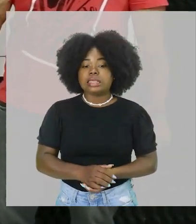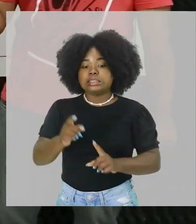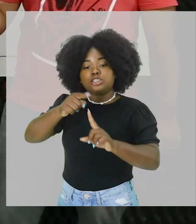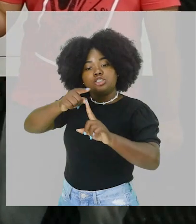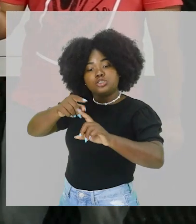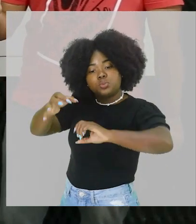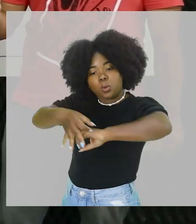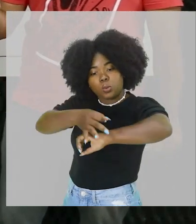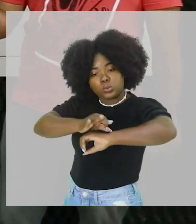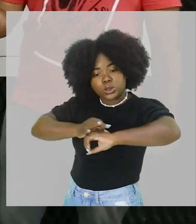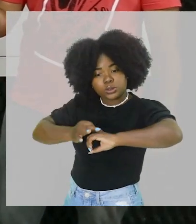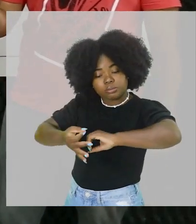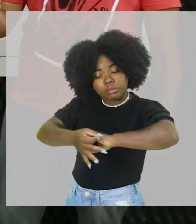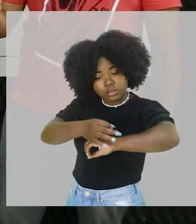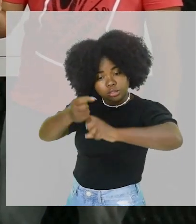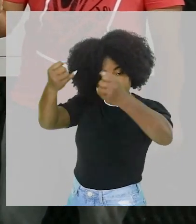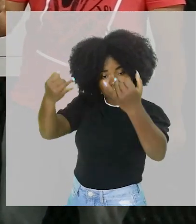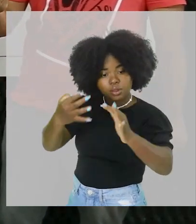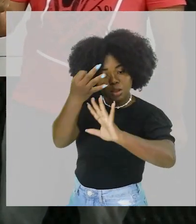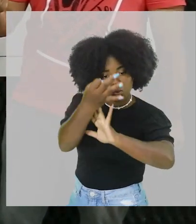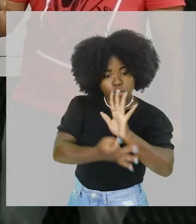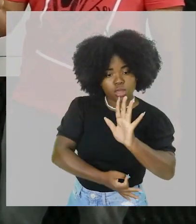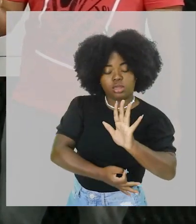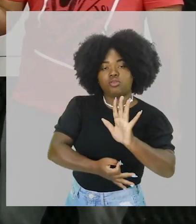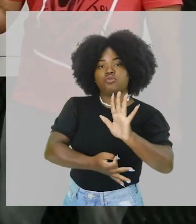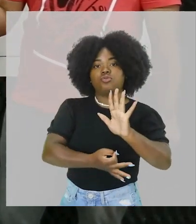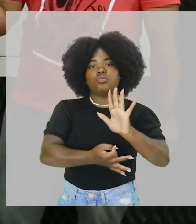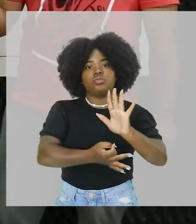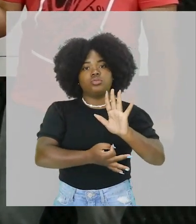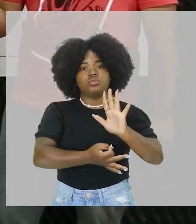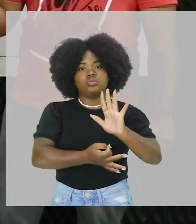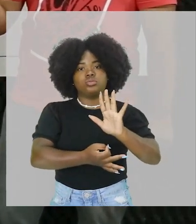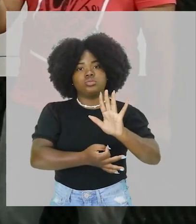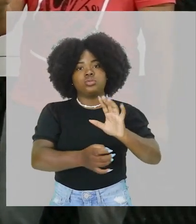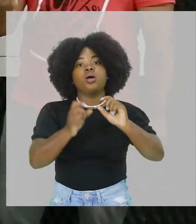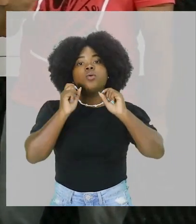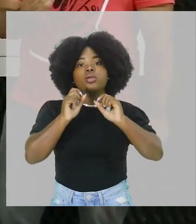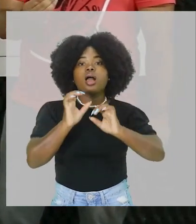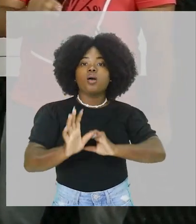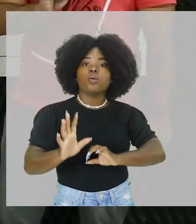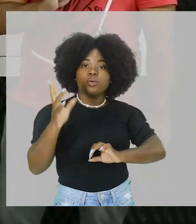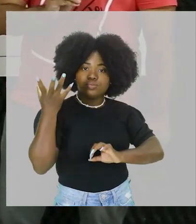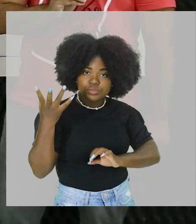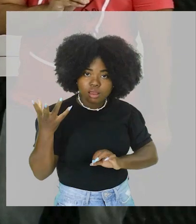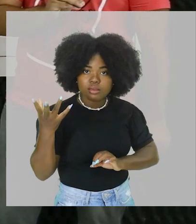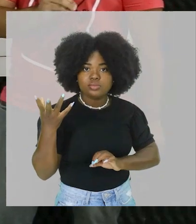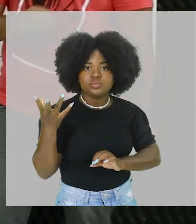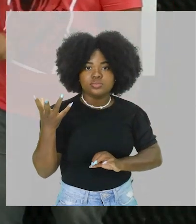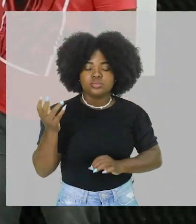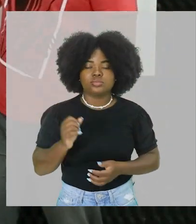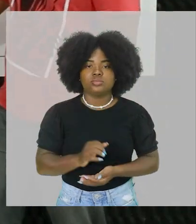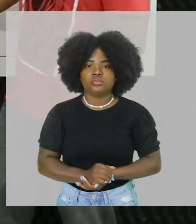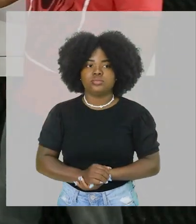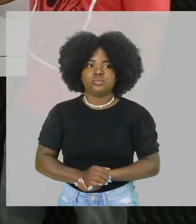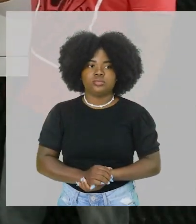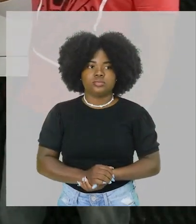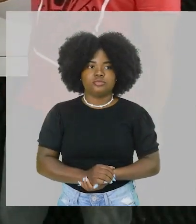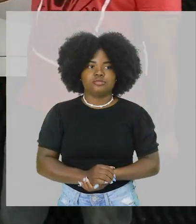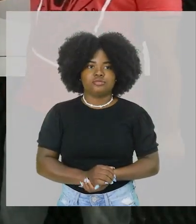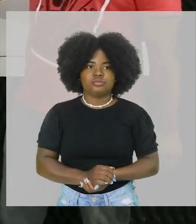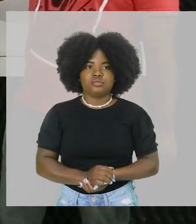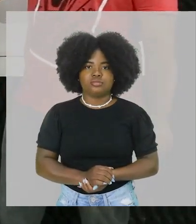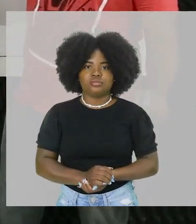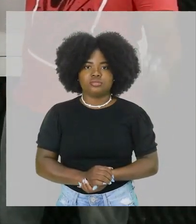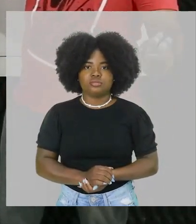nanopartículas em que ele está falando aí, não é? Tá certo? Essas nanopartículas magnéticas que a questão está dizendo,